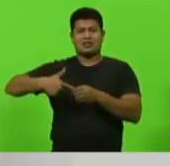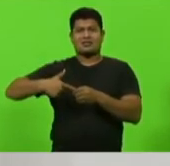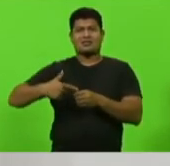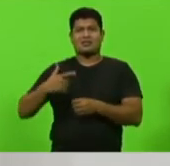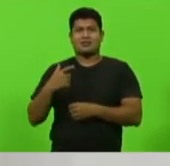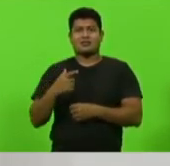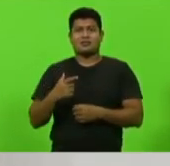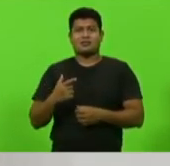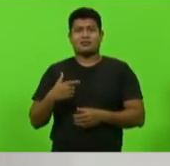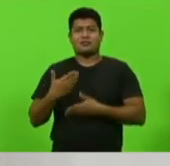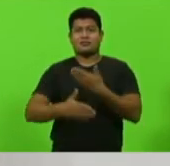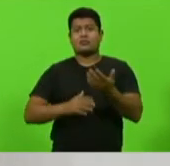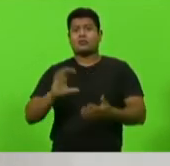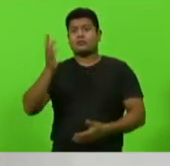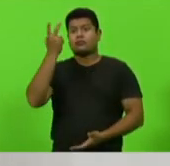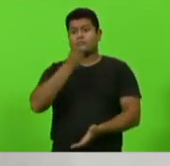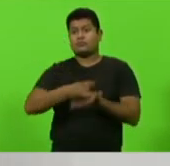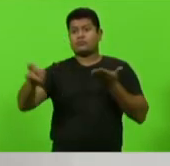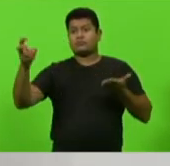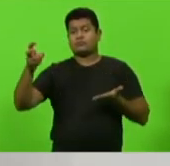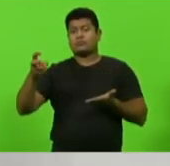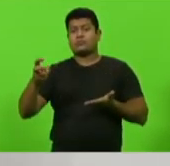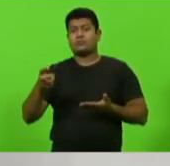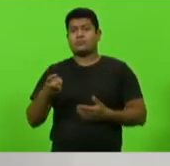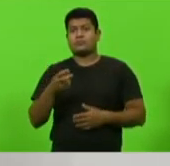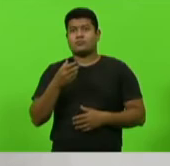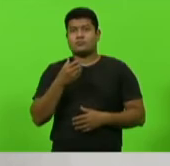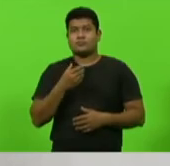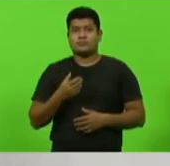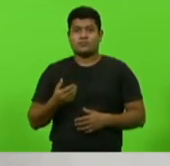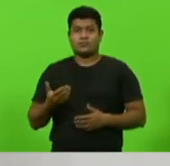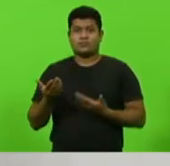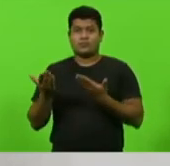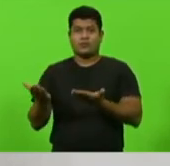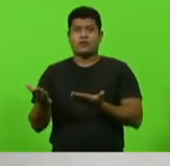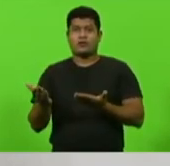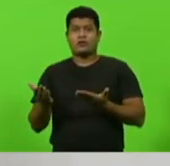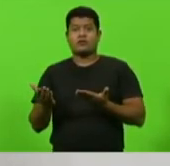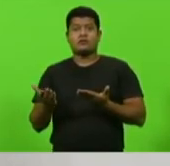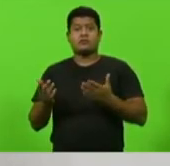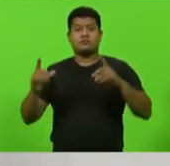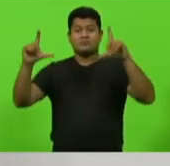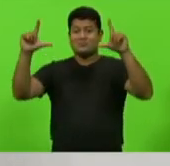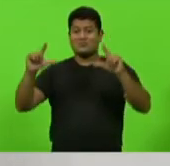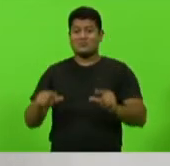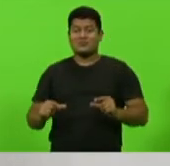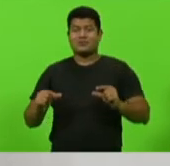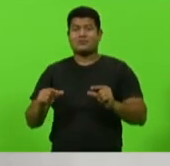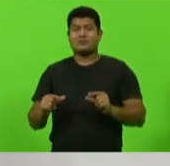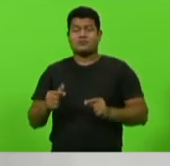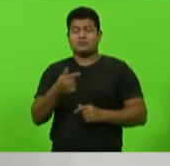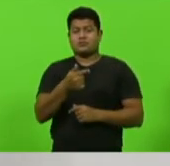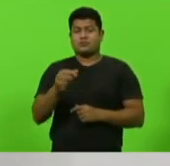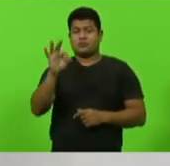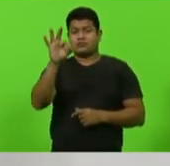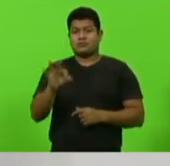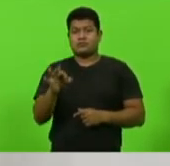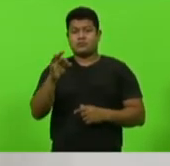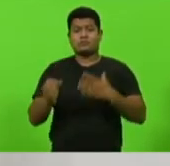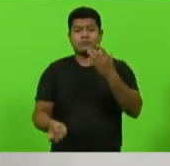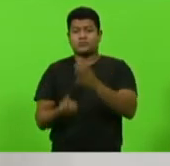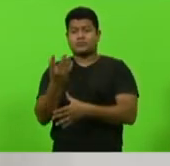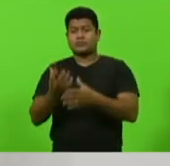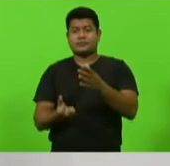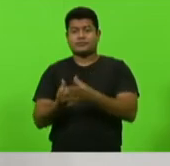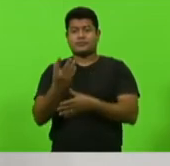2016, o que o presidente na época disse? Baixou a carga da nossa refinaria para 70%. Quem produzia,